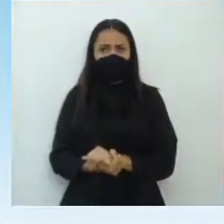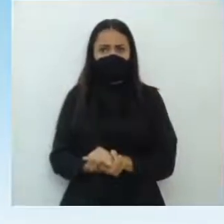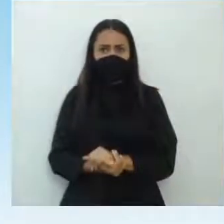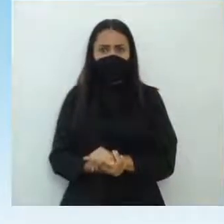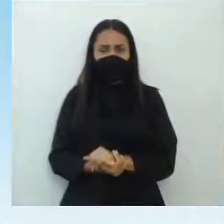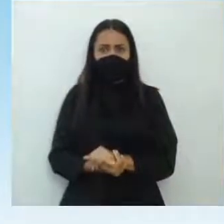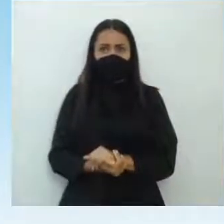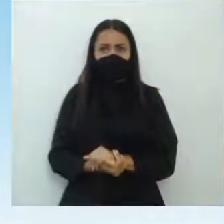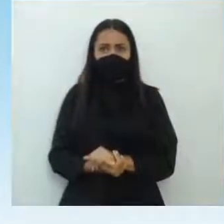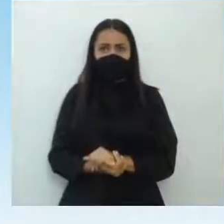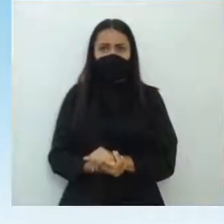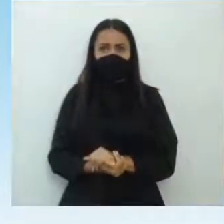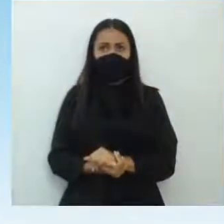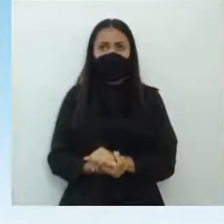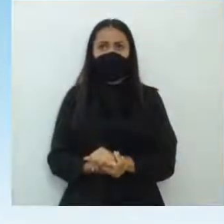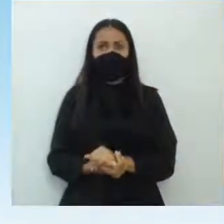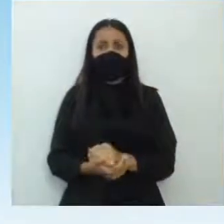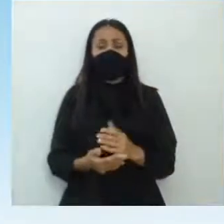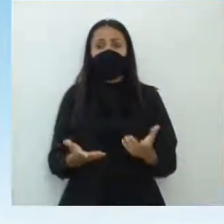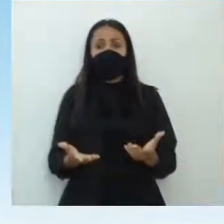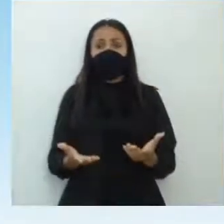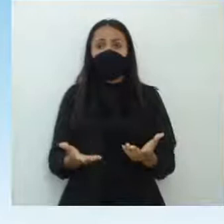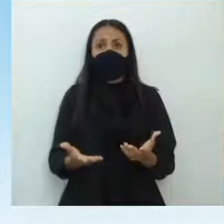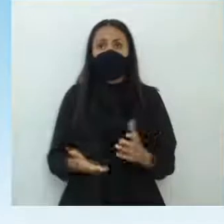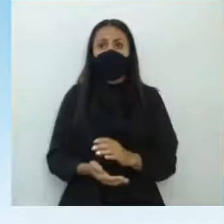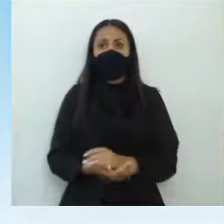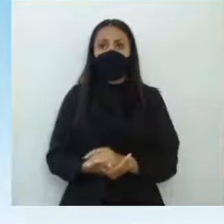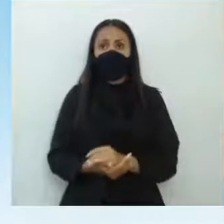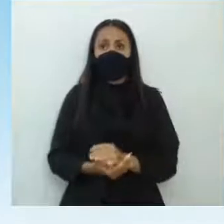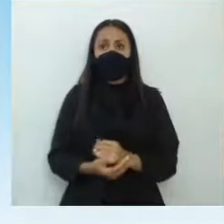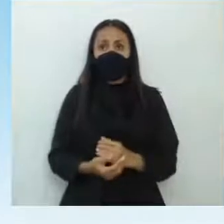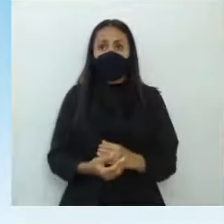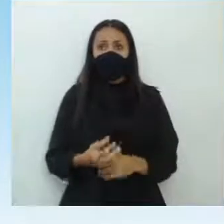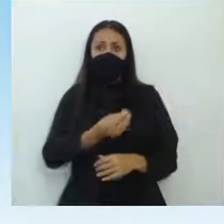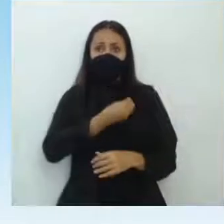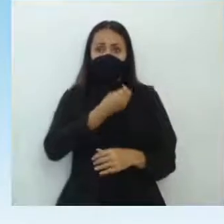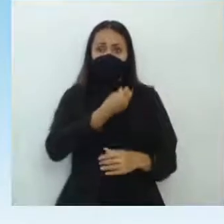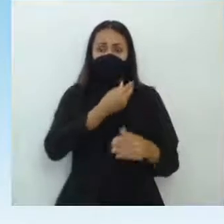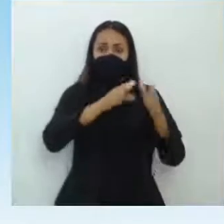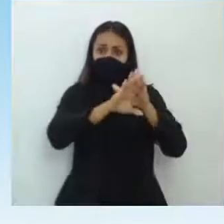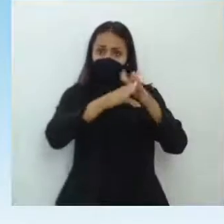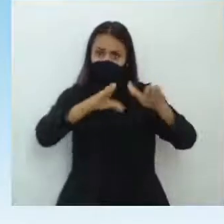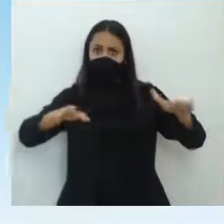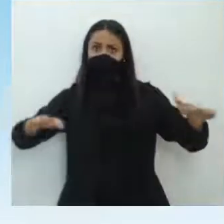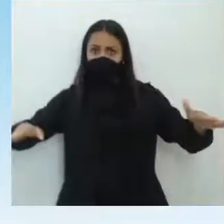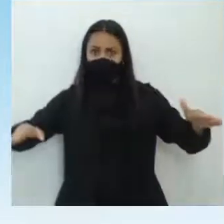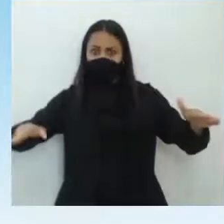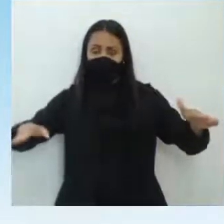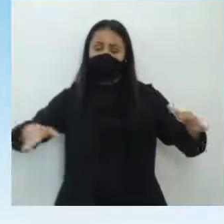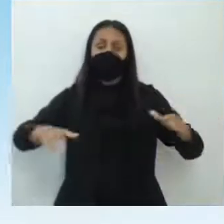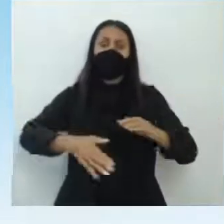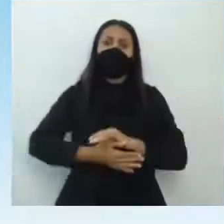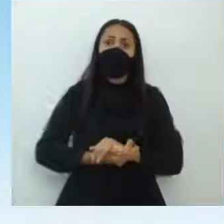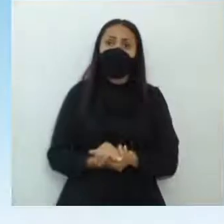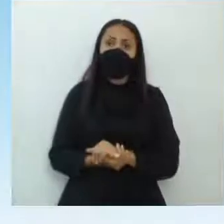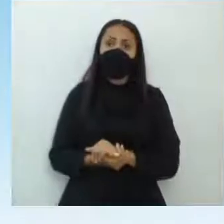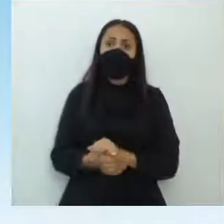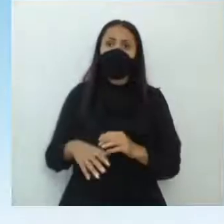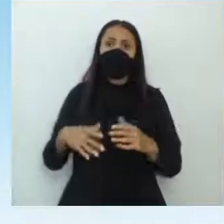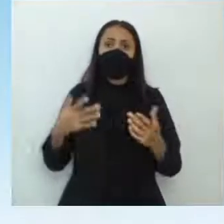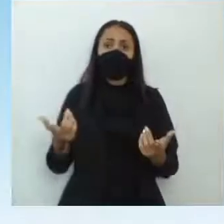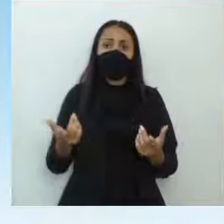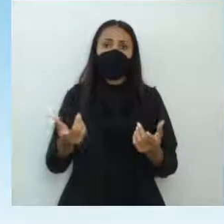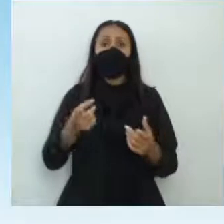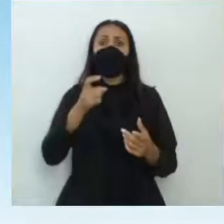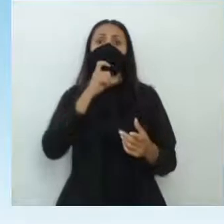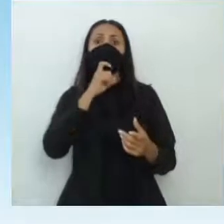caso do nosso continente da Antártica, né, que é praticamente a temperatura